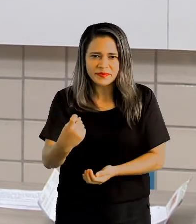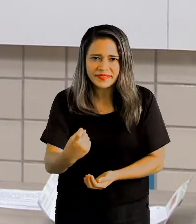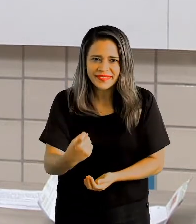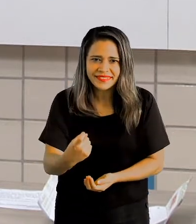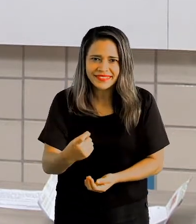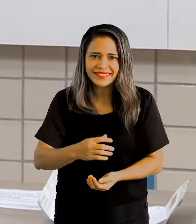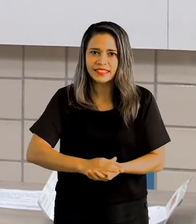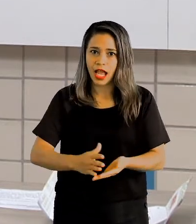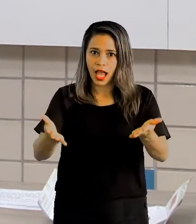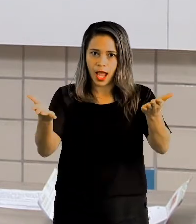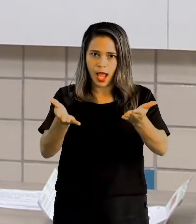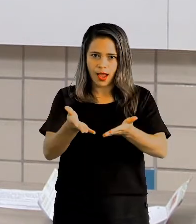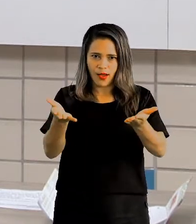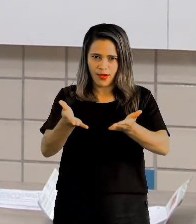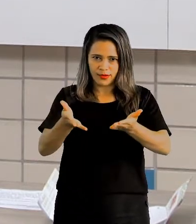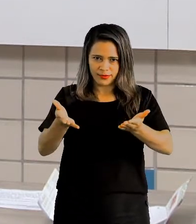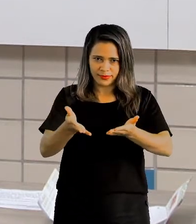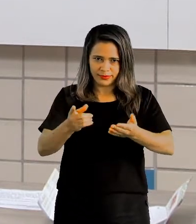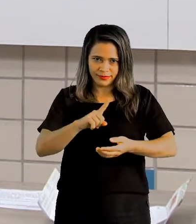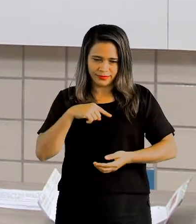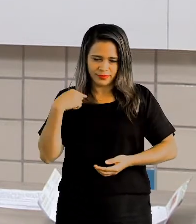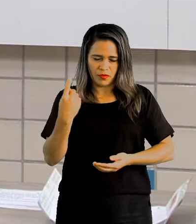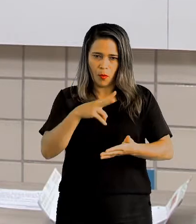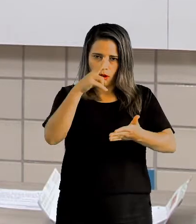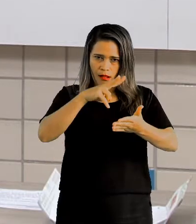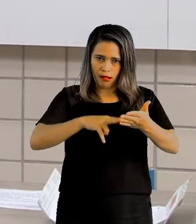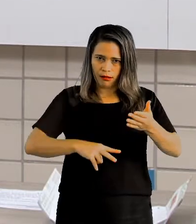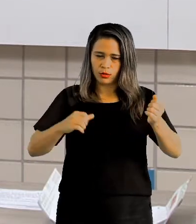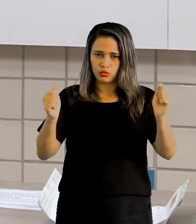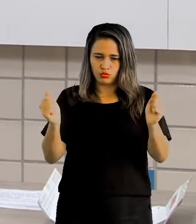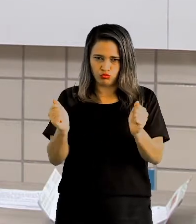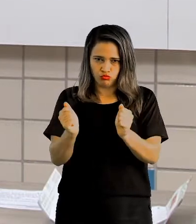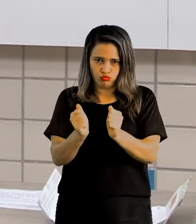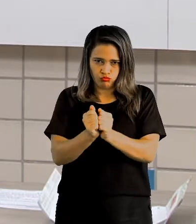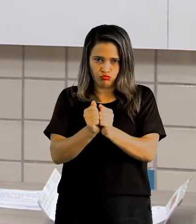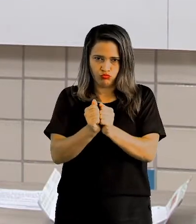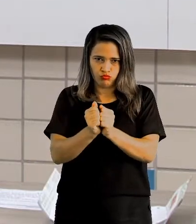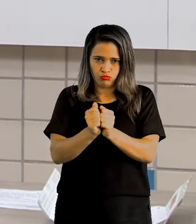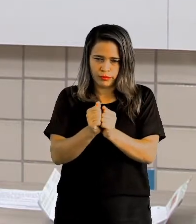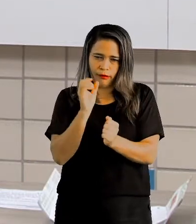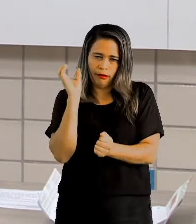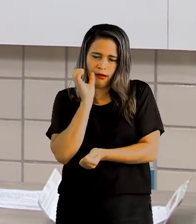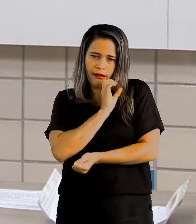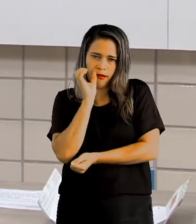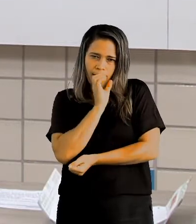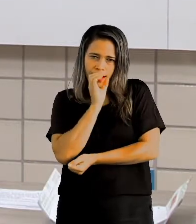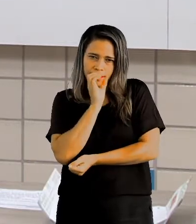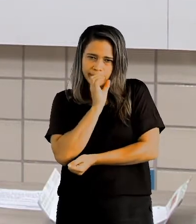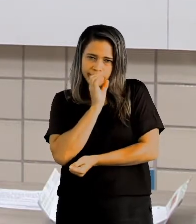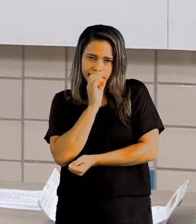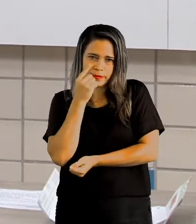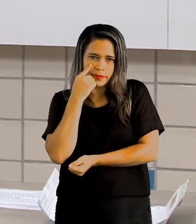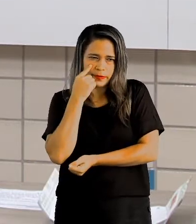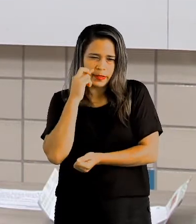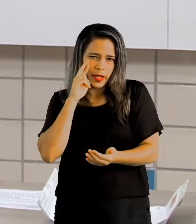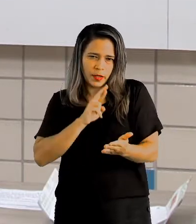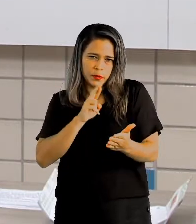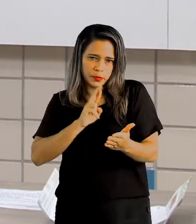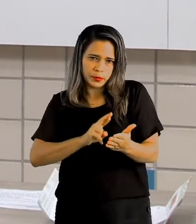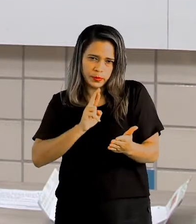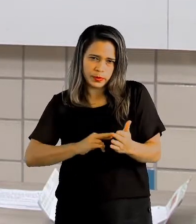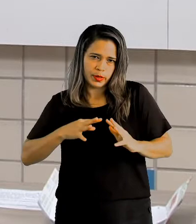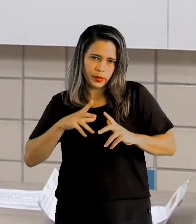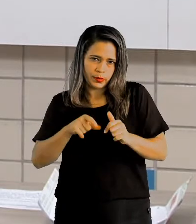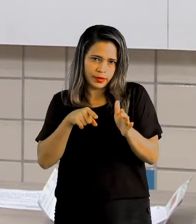só, agora nós vamos ler juntos, rapidinho, para que vocês possam responder todas as questões